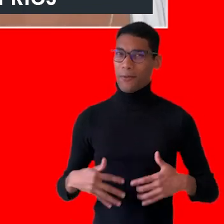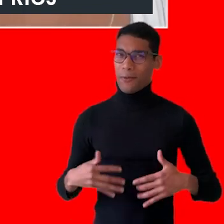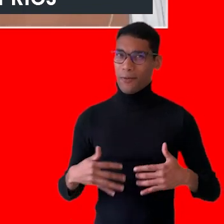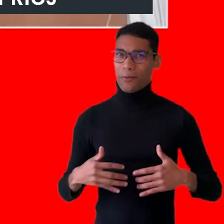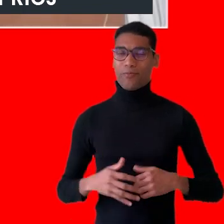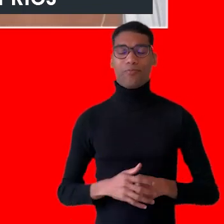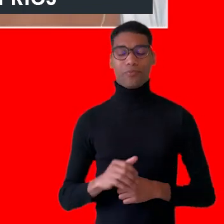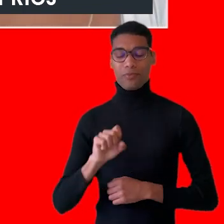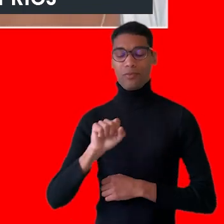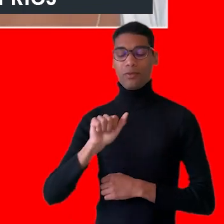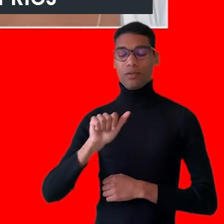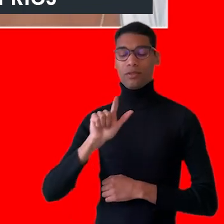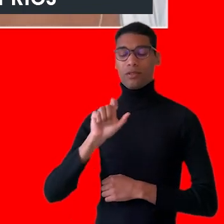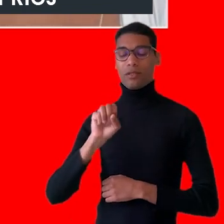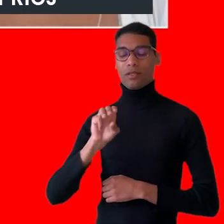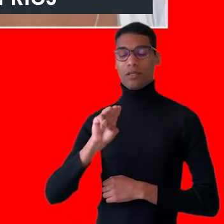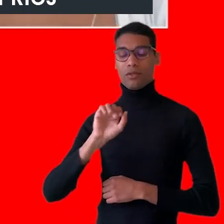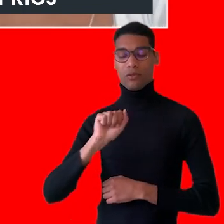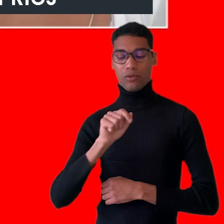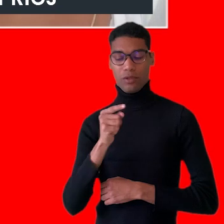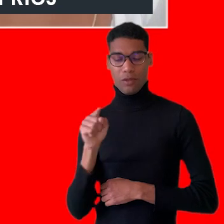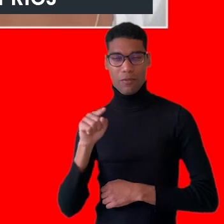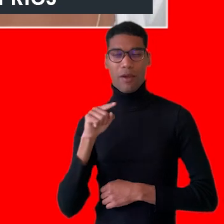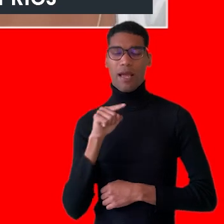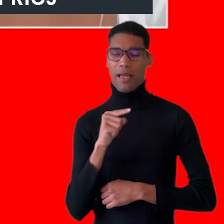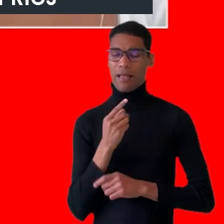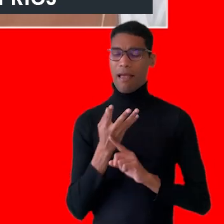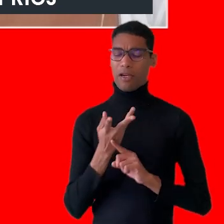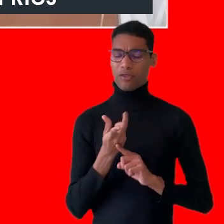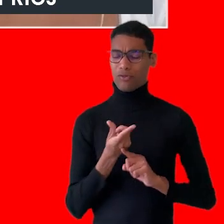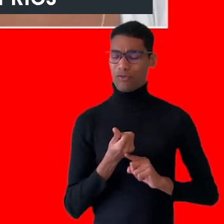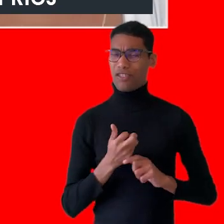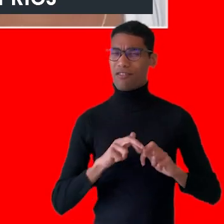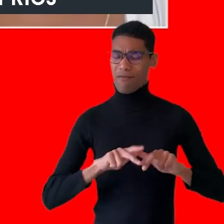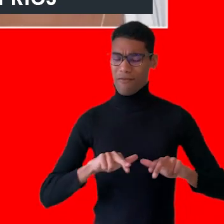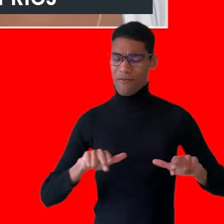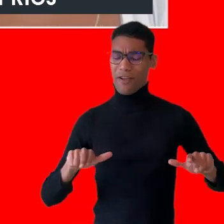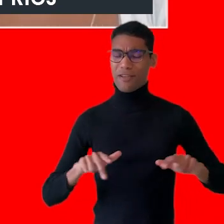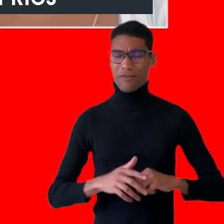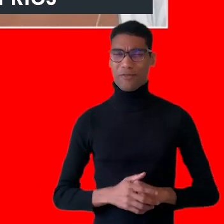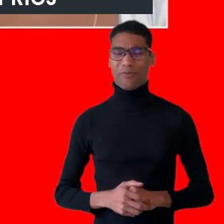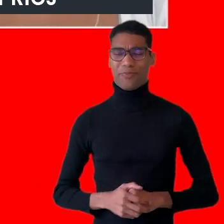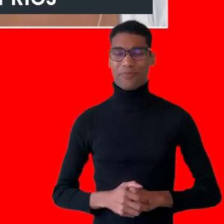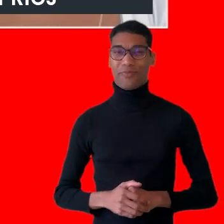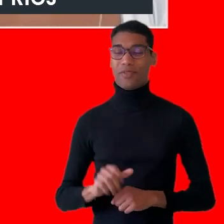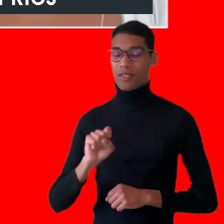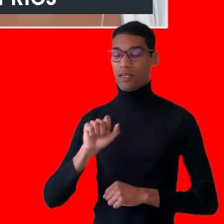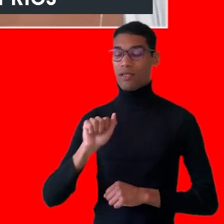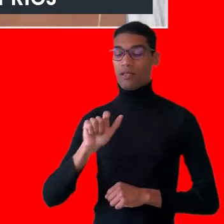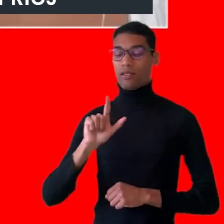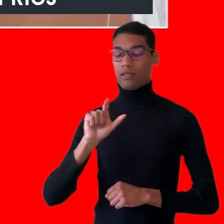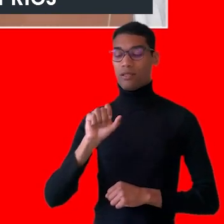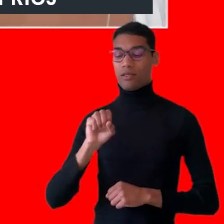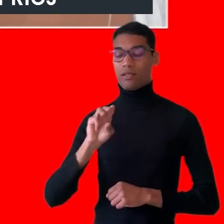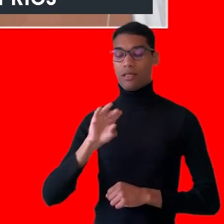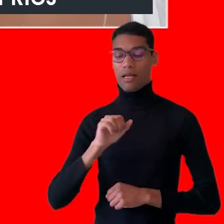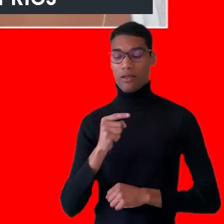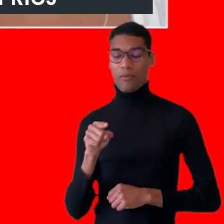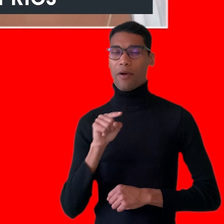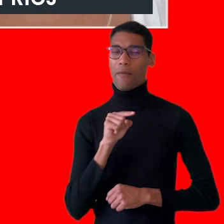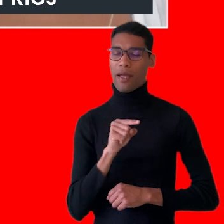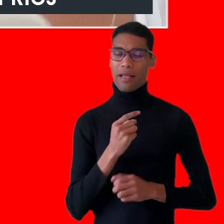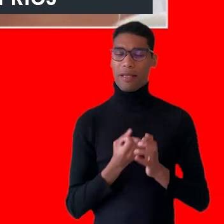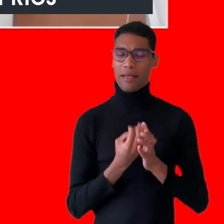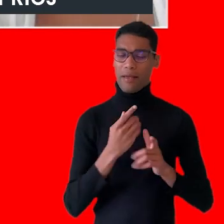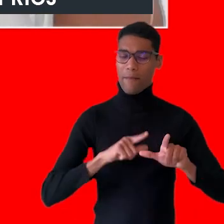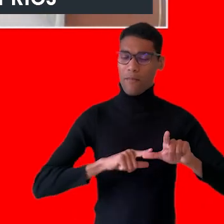senhora, é o Saloma Salomão. É um multiartista. Então, Saloma é compositor,